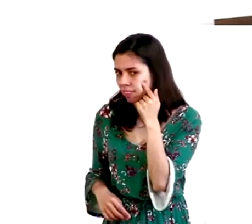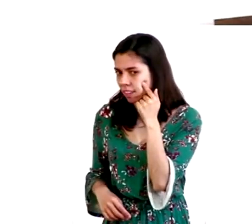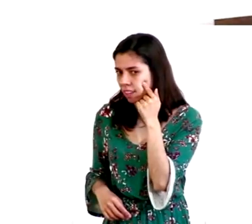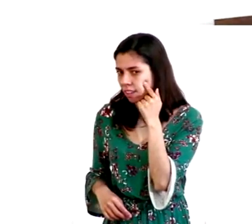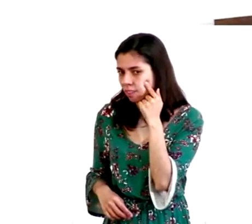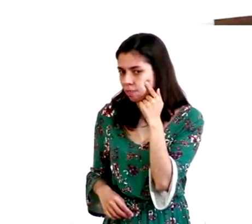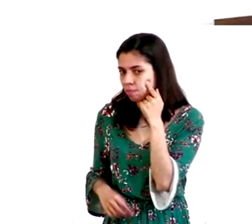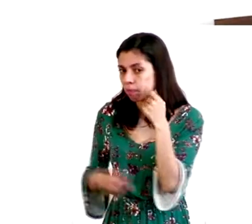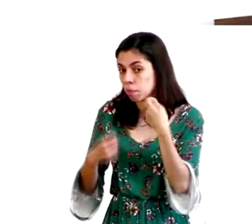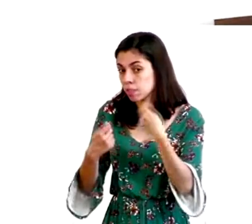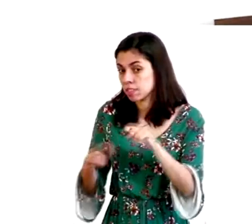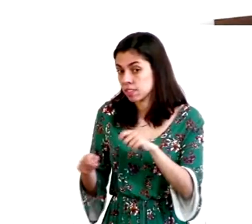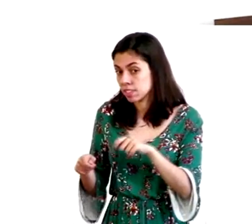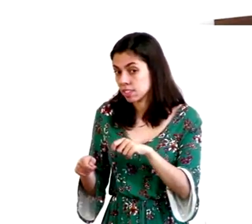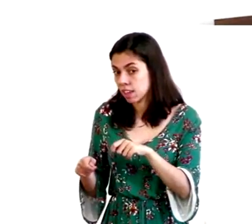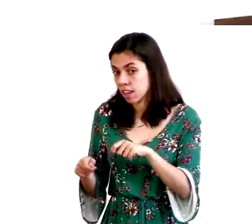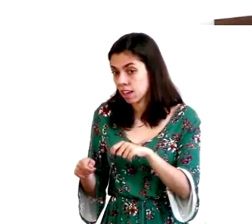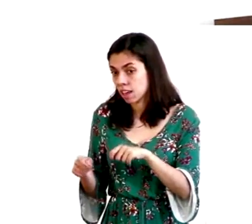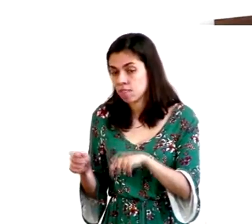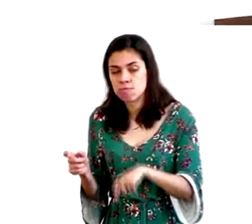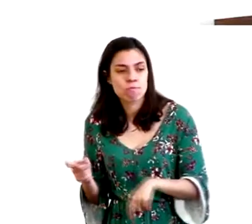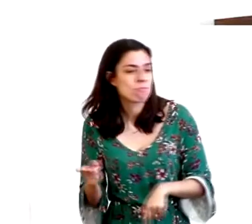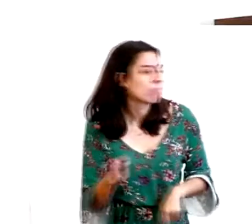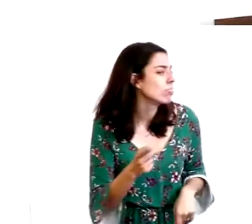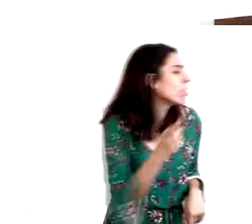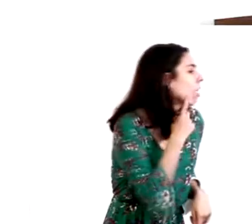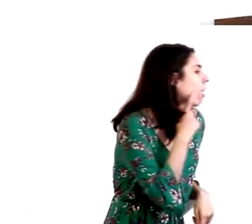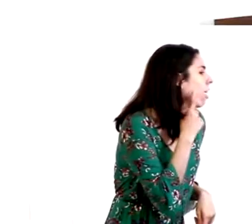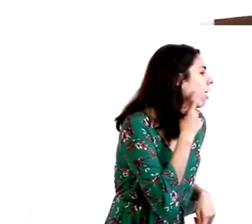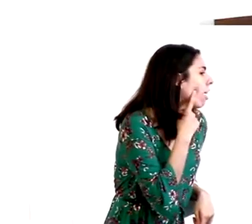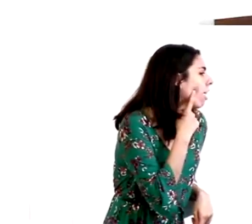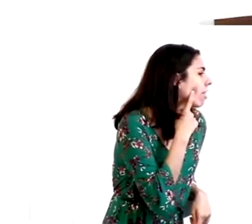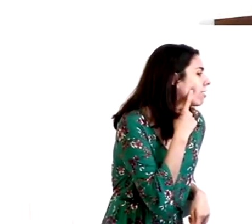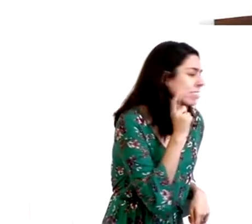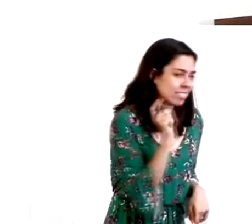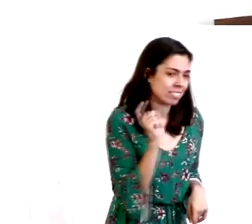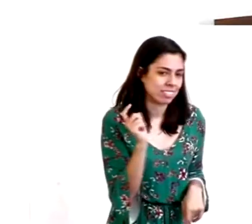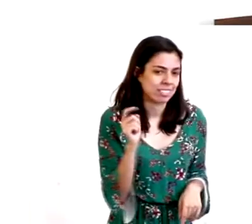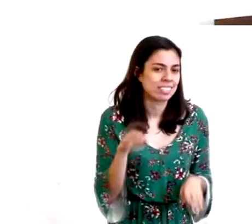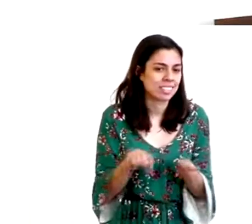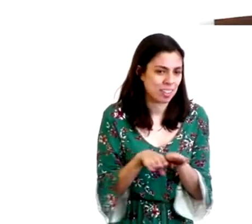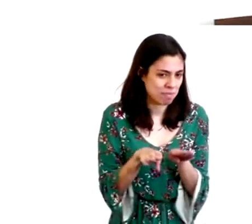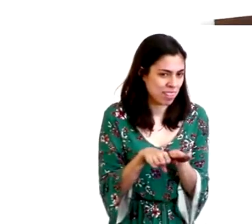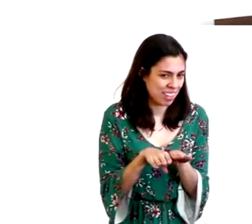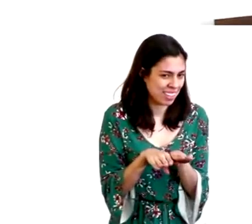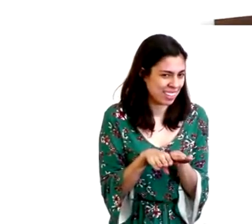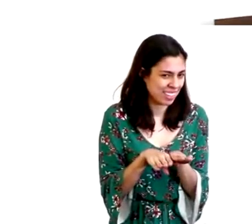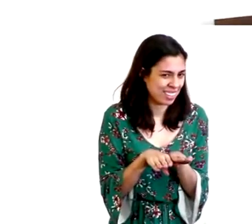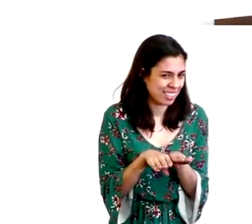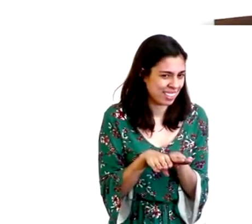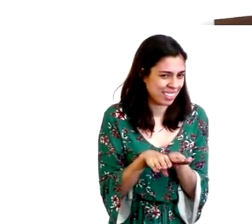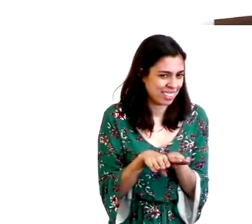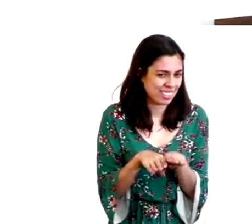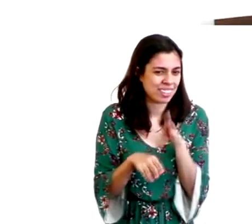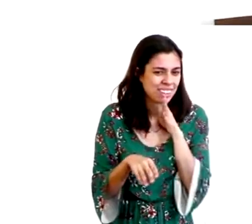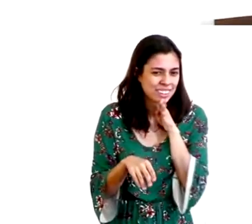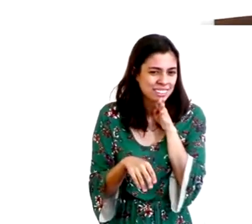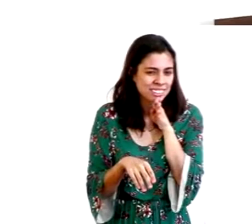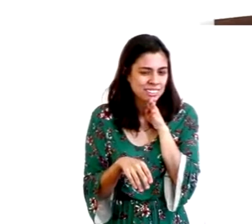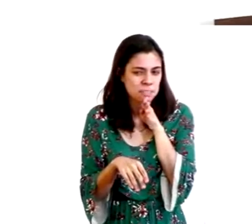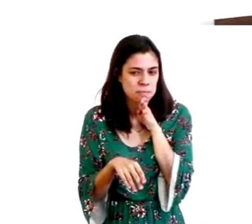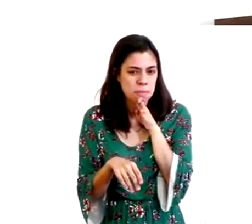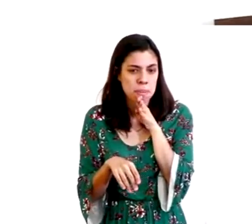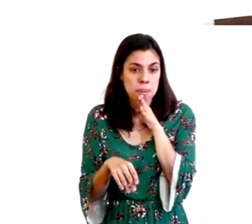vamos estudar ao longo das nossas exposições, pela graça de Deus. O ensino sobre o amor